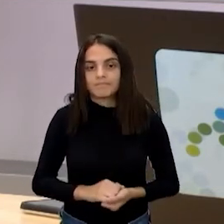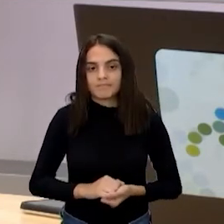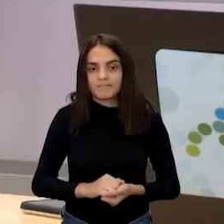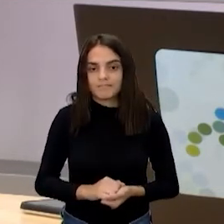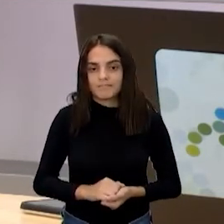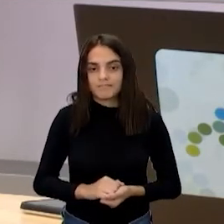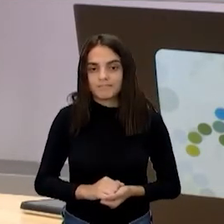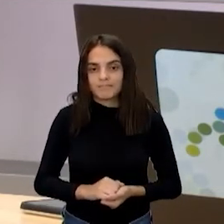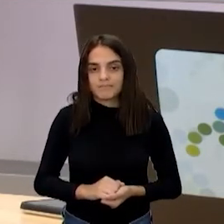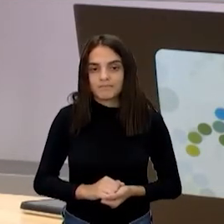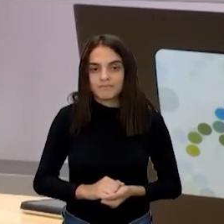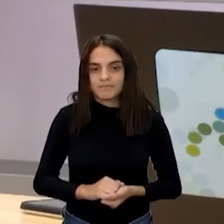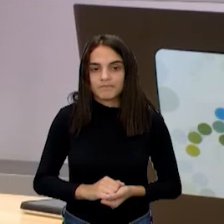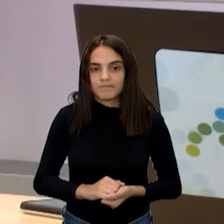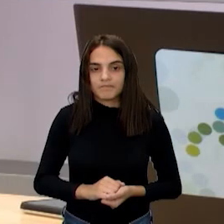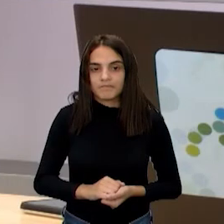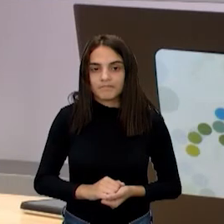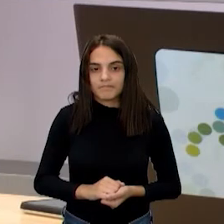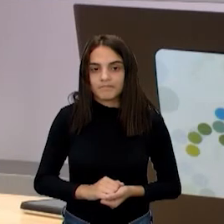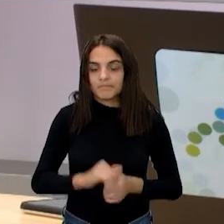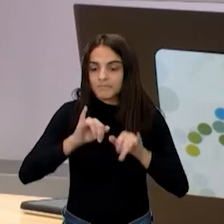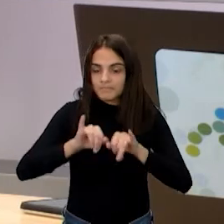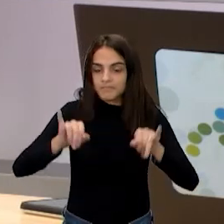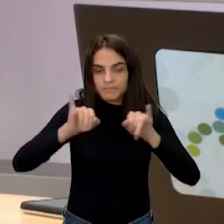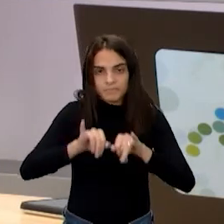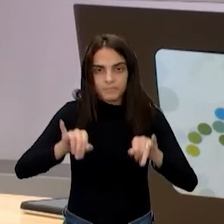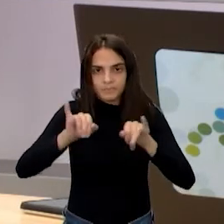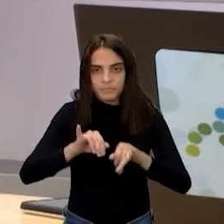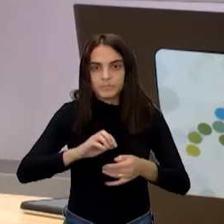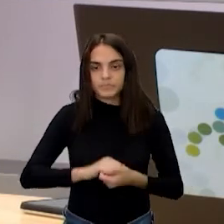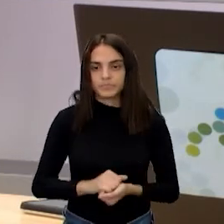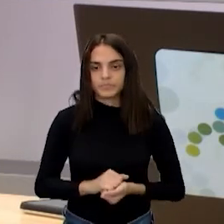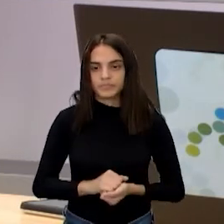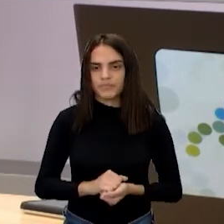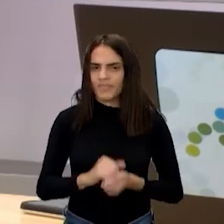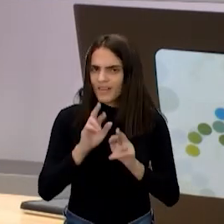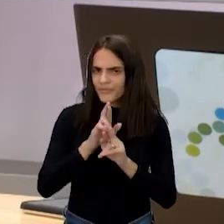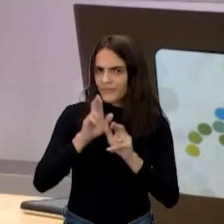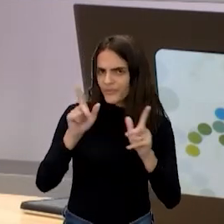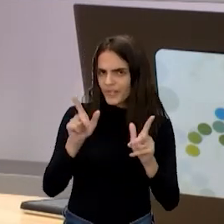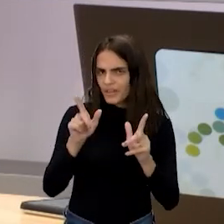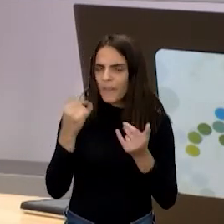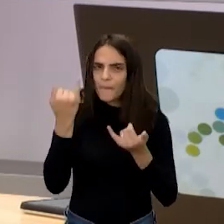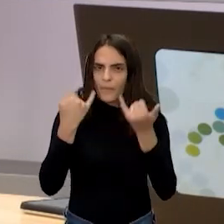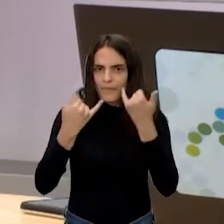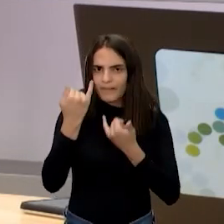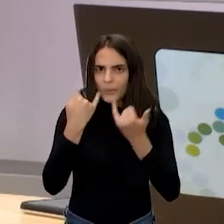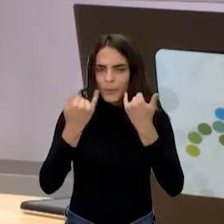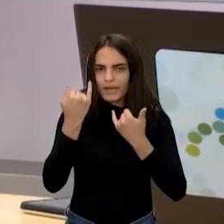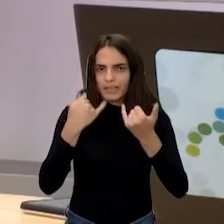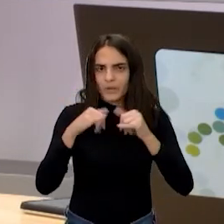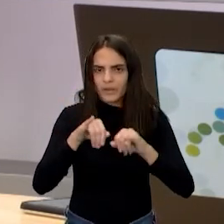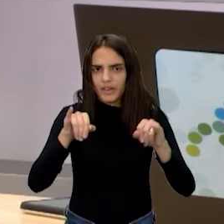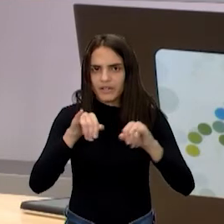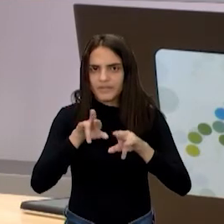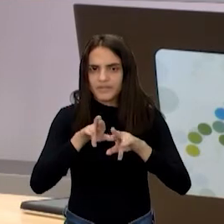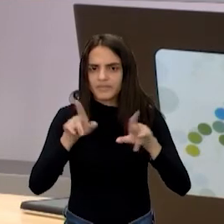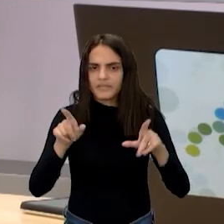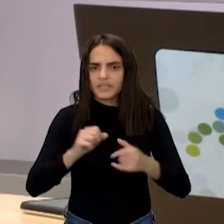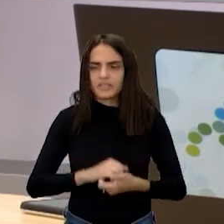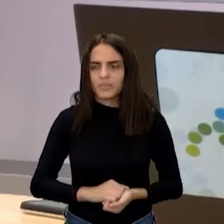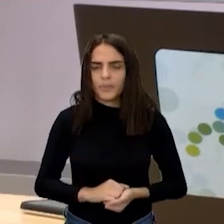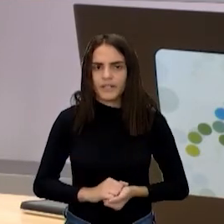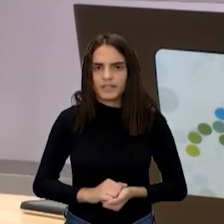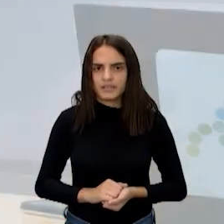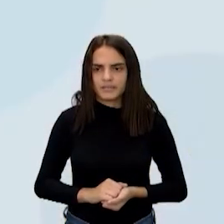uma sondagem que a gente vai fazer, né? Propaganda e publicidade. Antes da gente definir a diferença, eu quero que vocês ajudem nessa tela que a gente